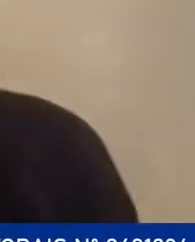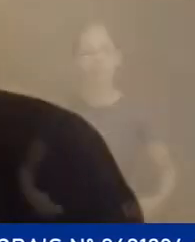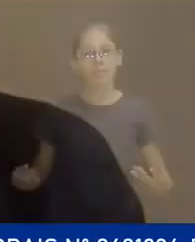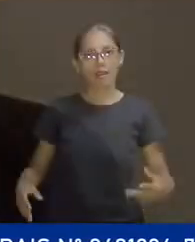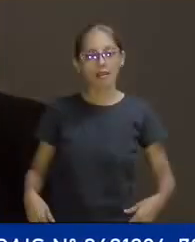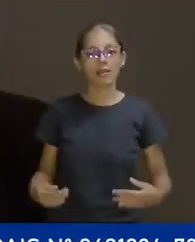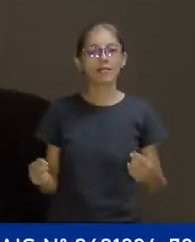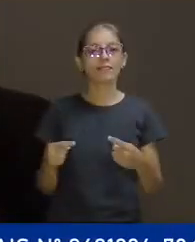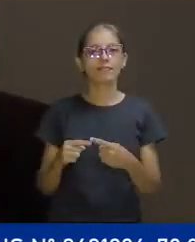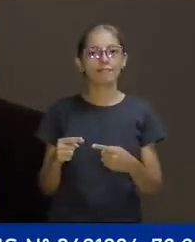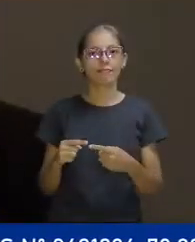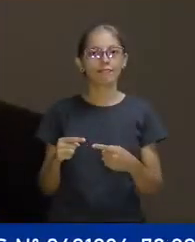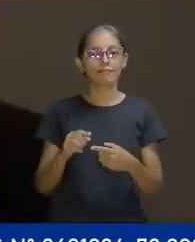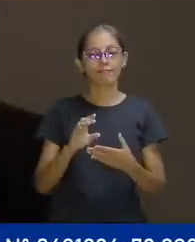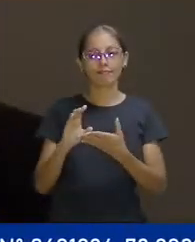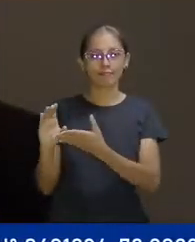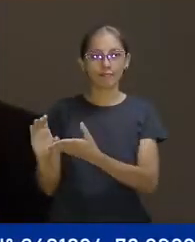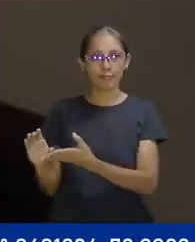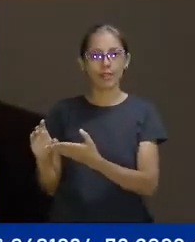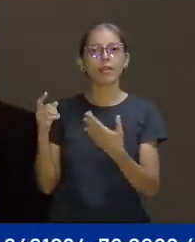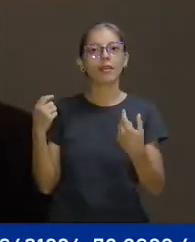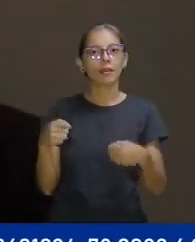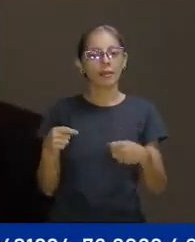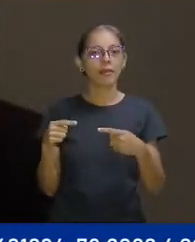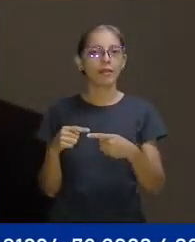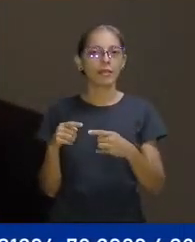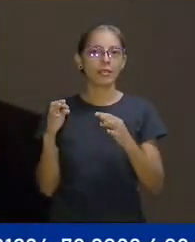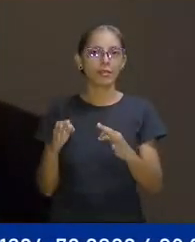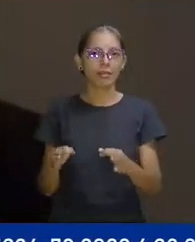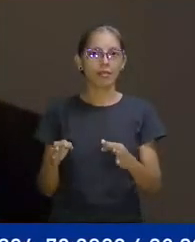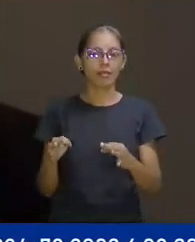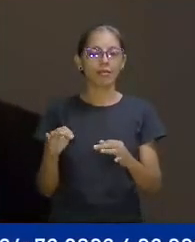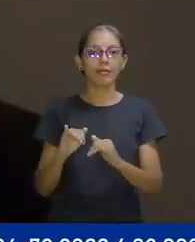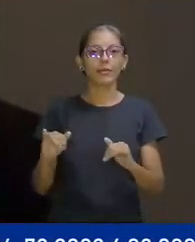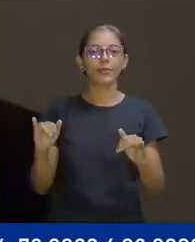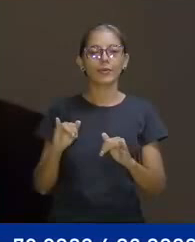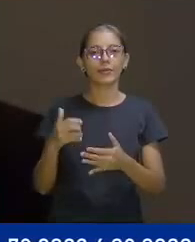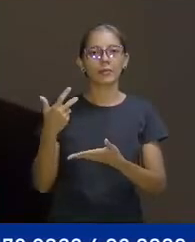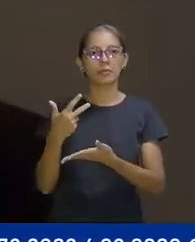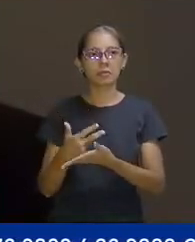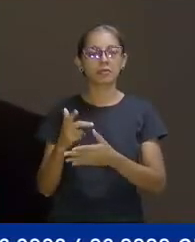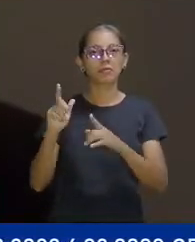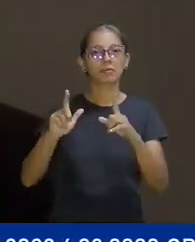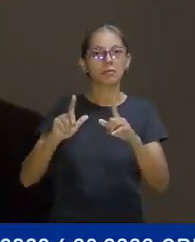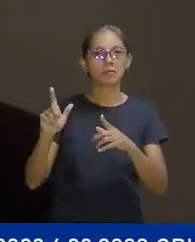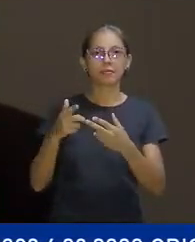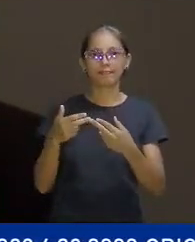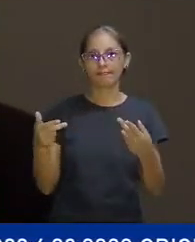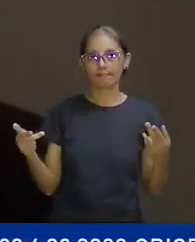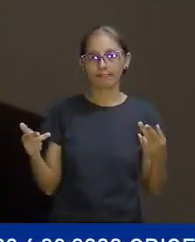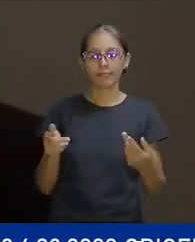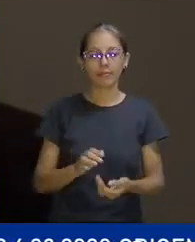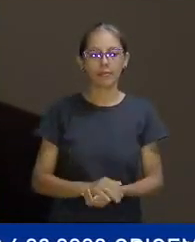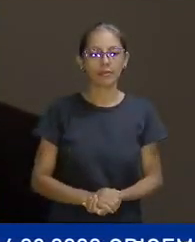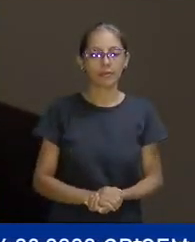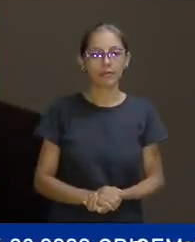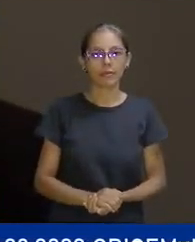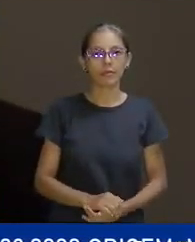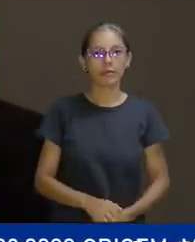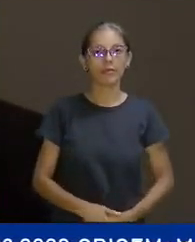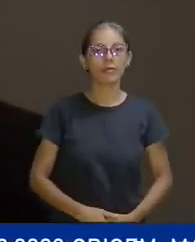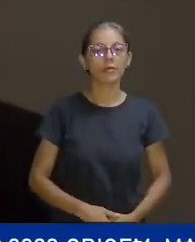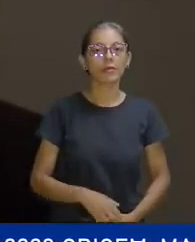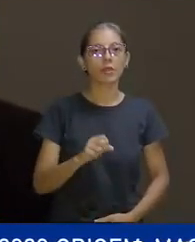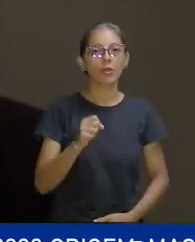Então, ocorre que esses precedentes que foram apresentados pelo órgão ministerial, como já foi dito no acordo do TRE Amapá